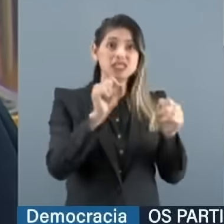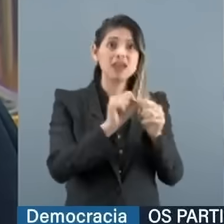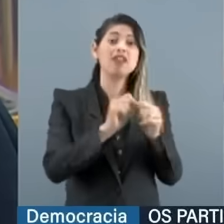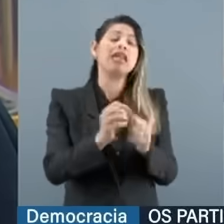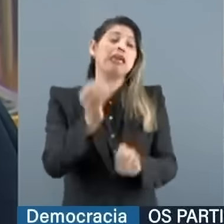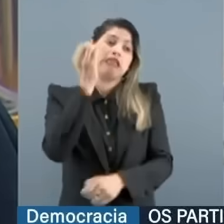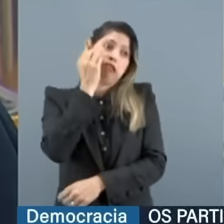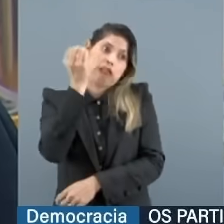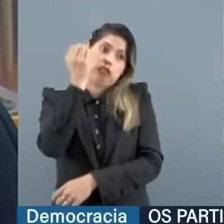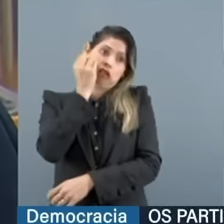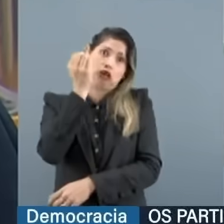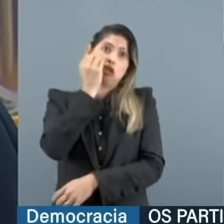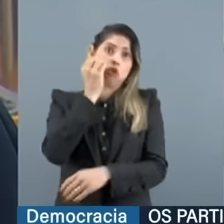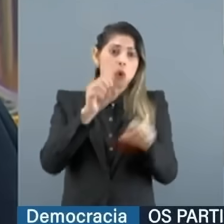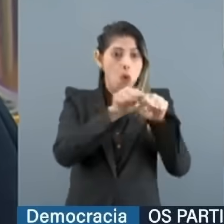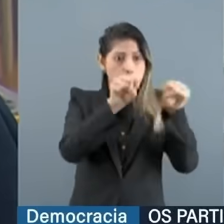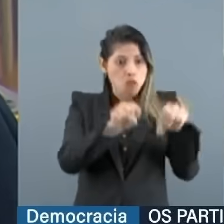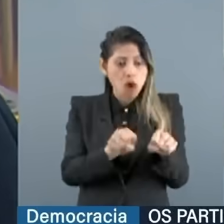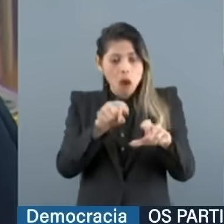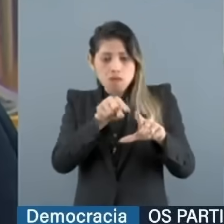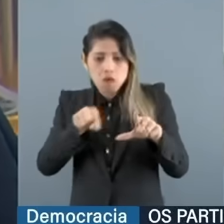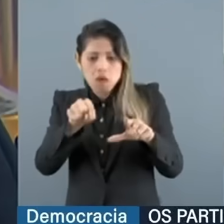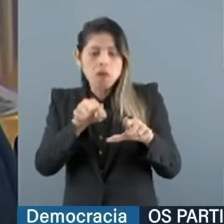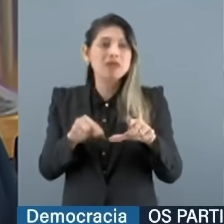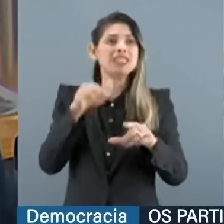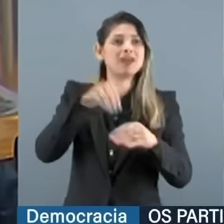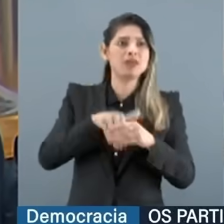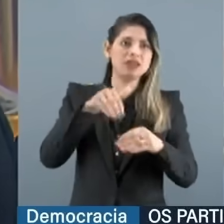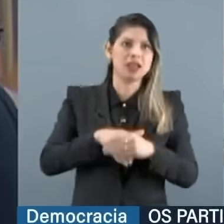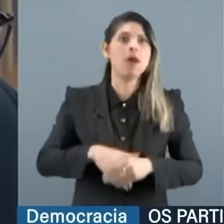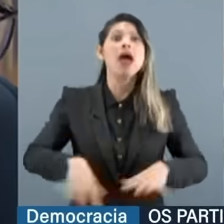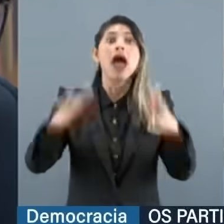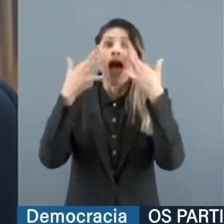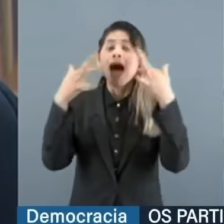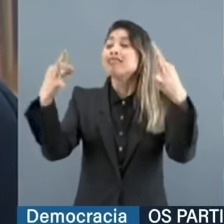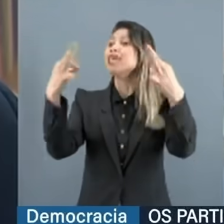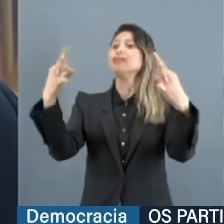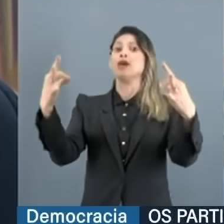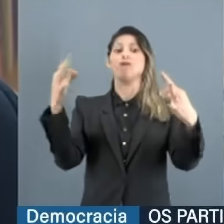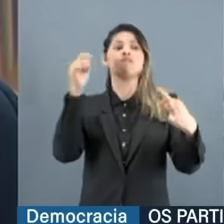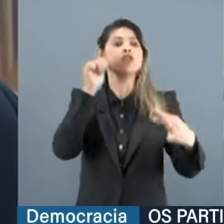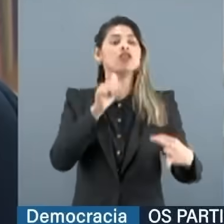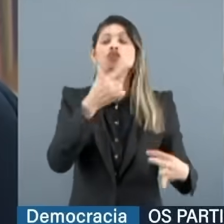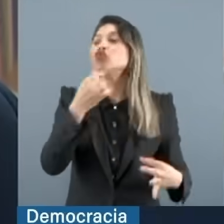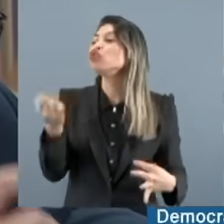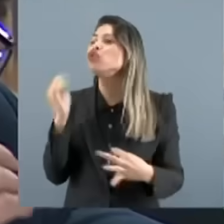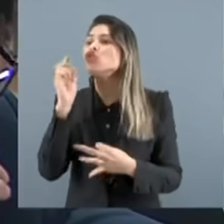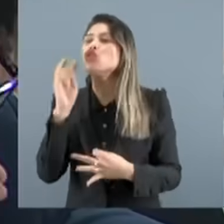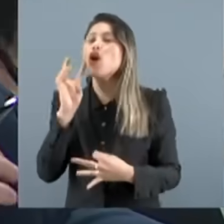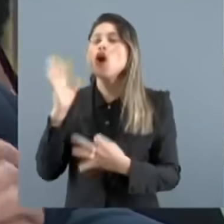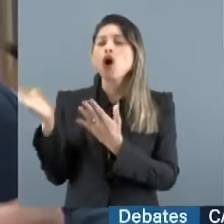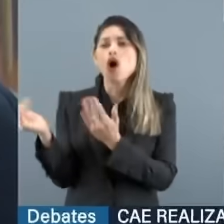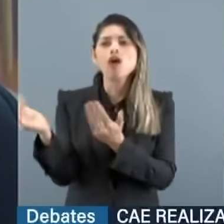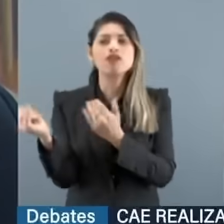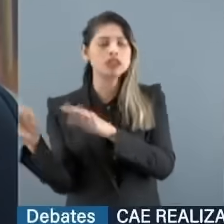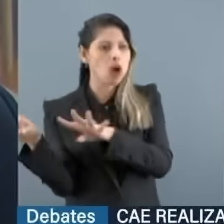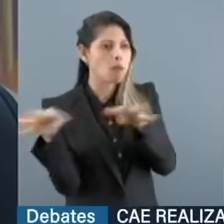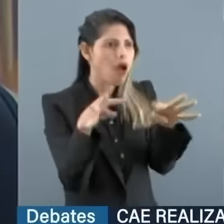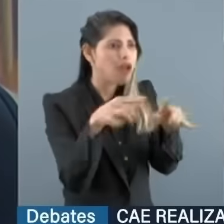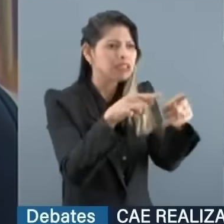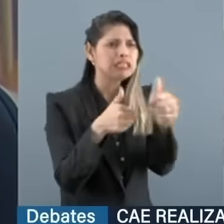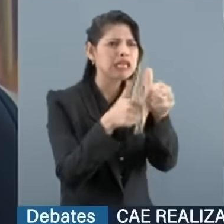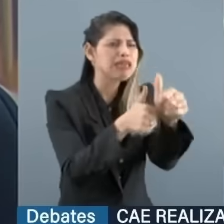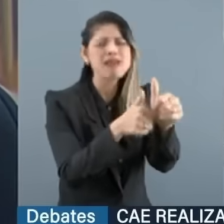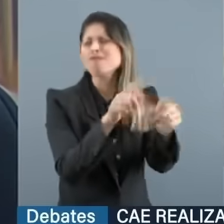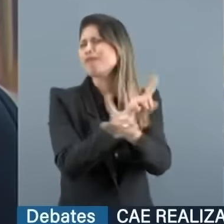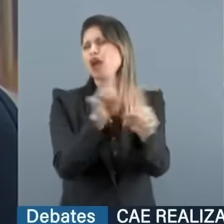tentando hackear uma urna. Fica aqui o meu recado. Atenção, jovens brasileiros, não sigam o caminho de Walter. Ele destruiu a vida